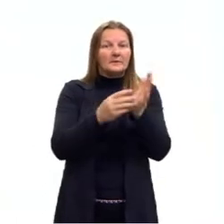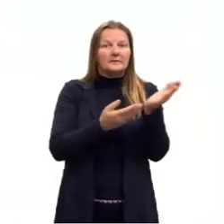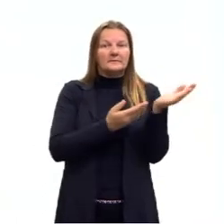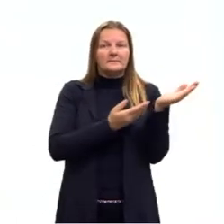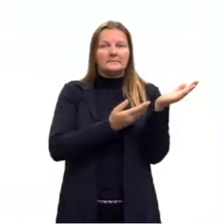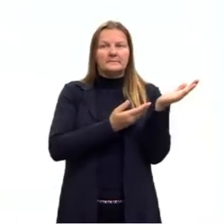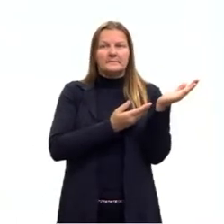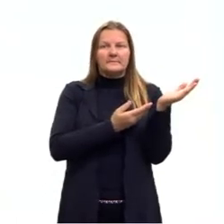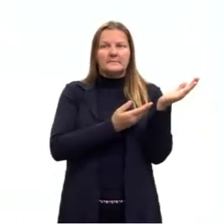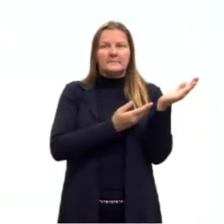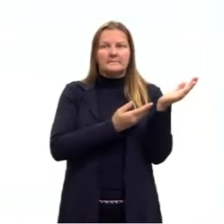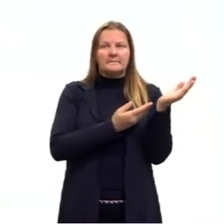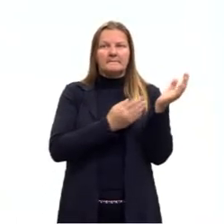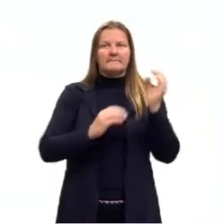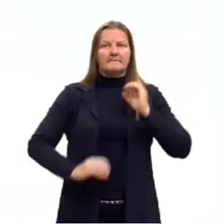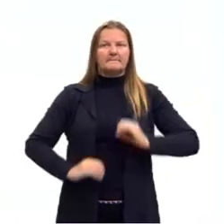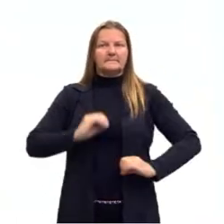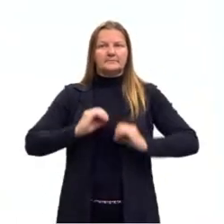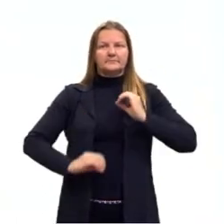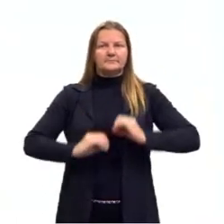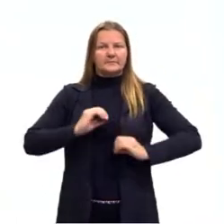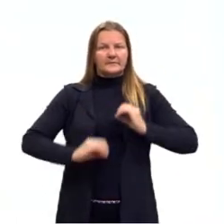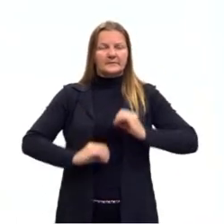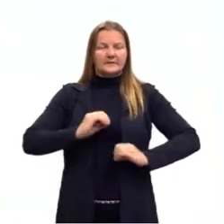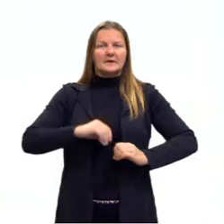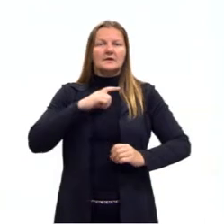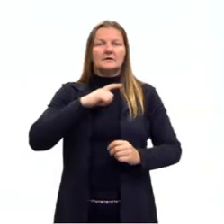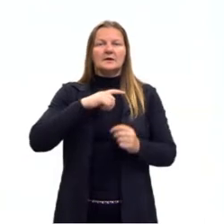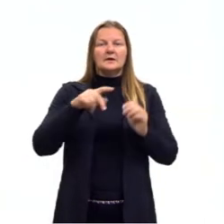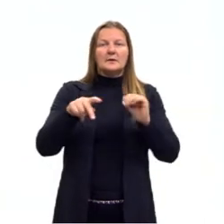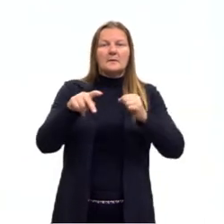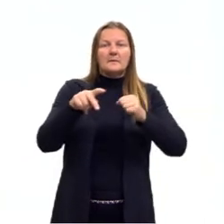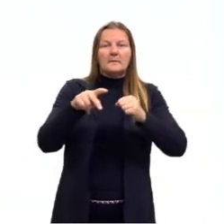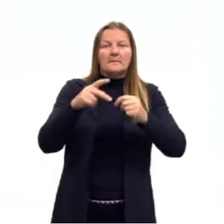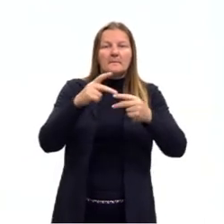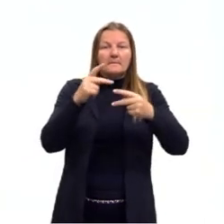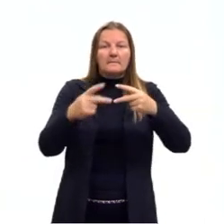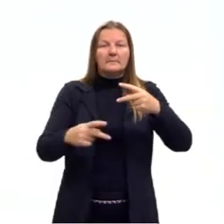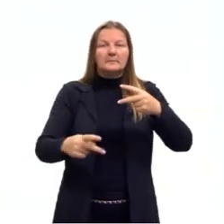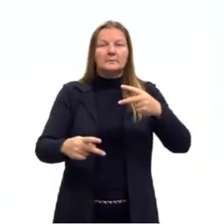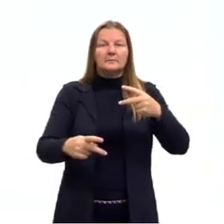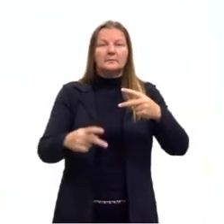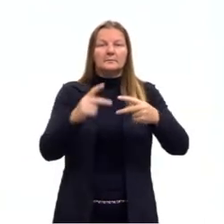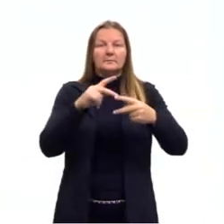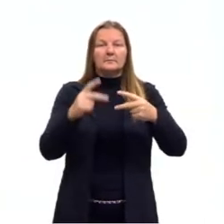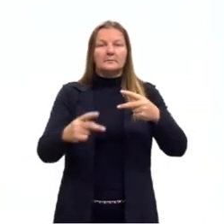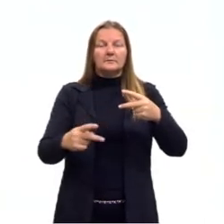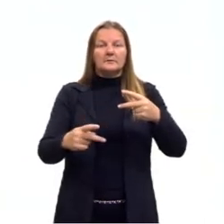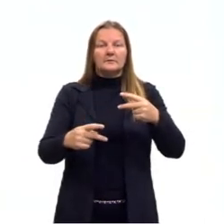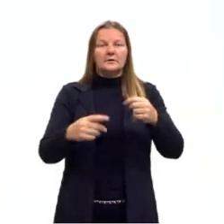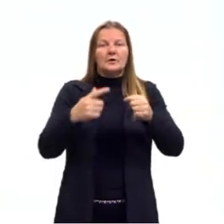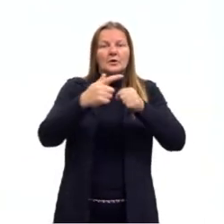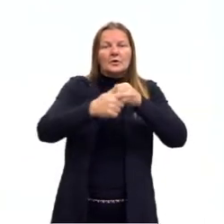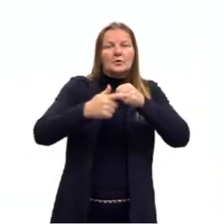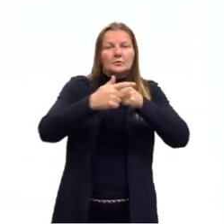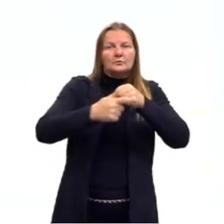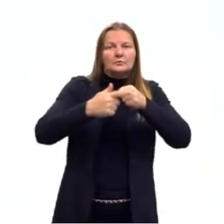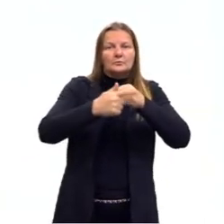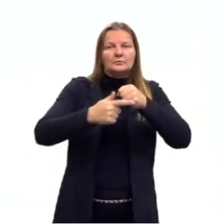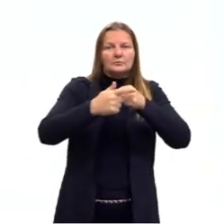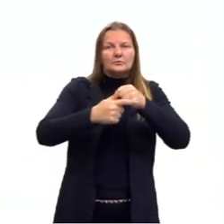nessa hemácia humana pode resistir o aglutinogênio a